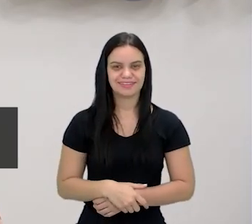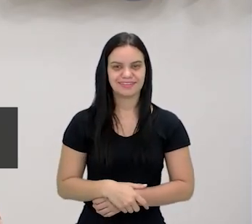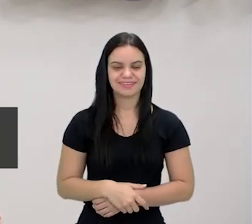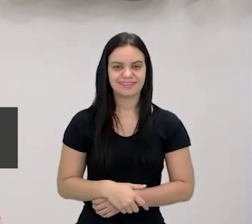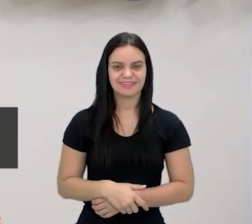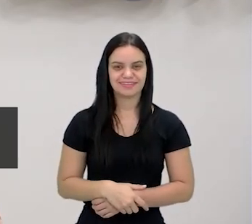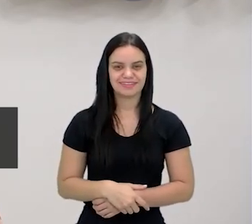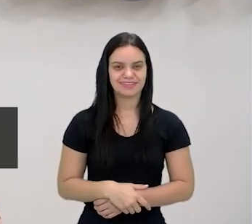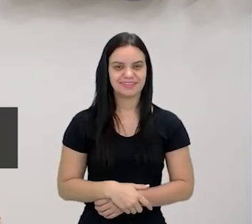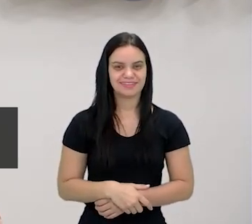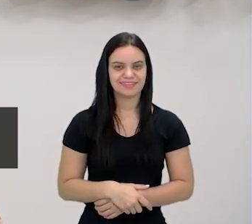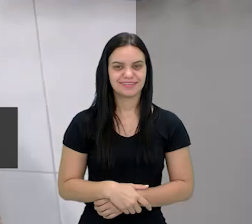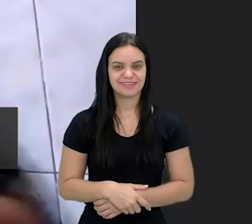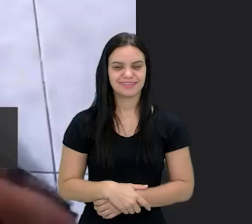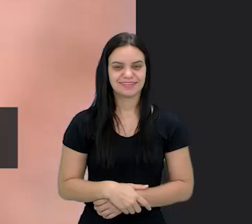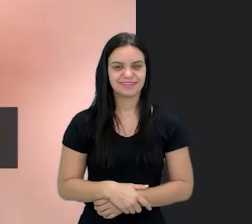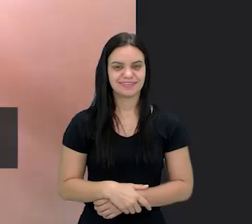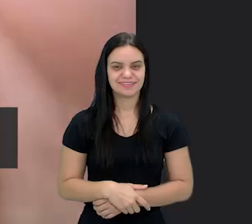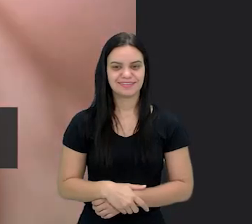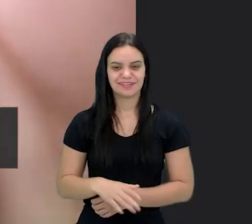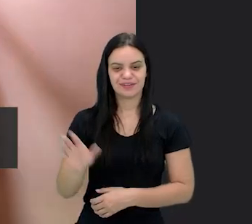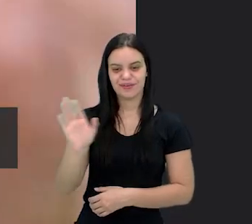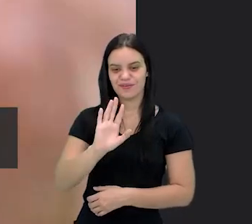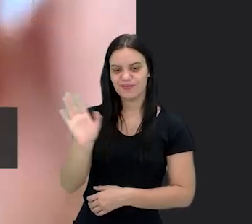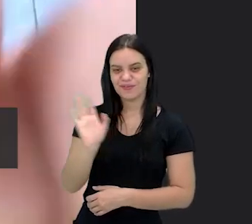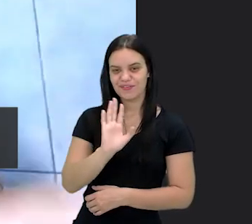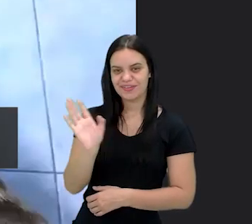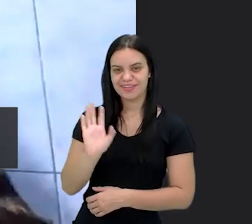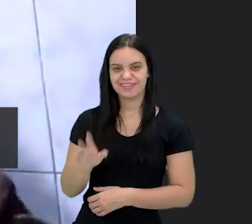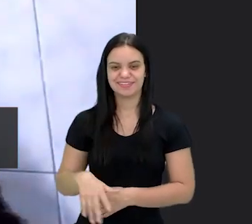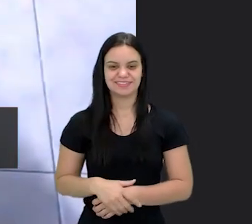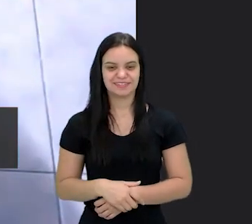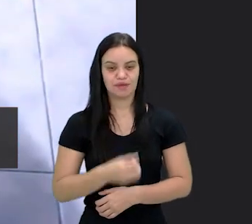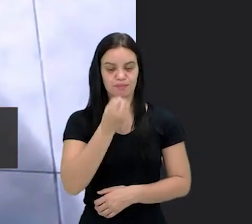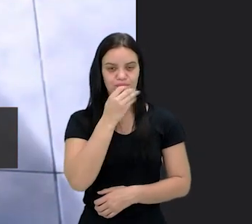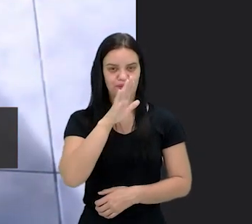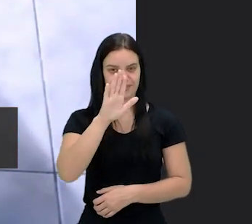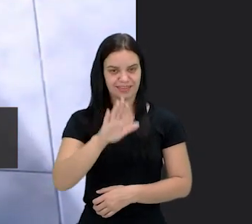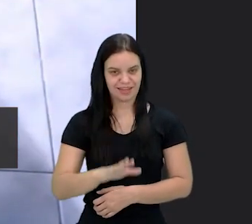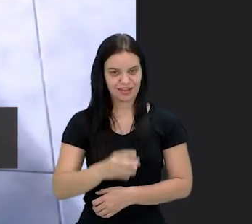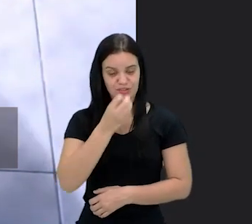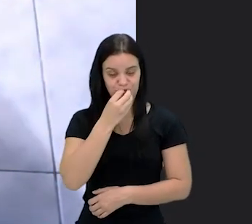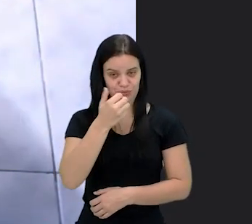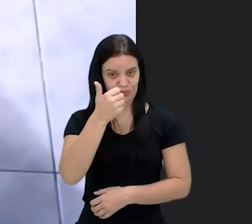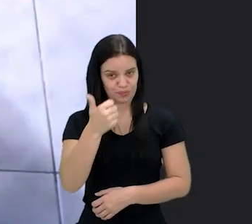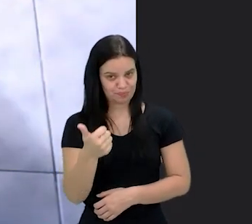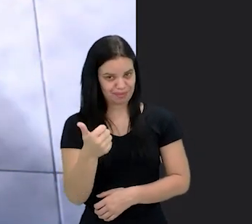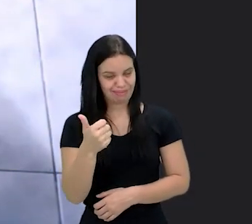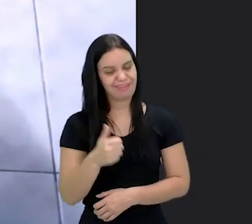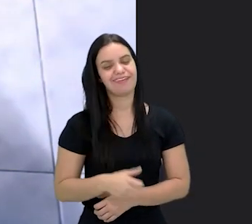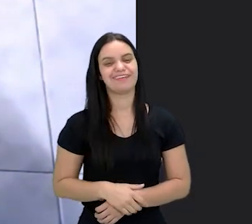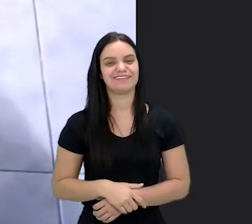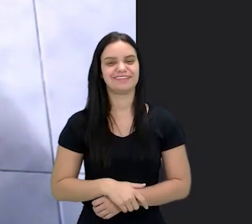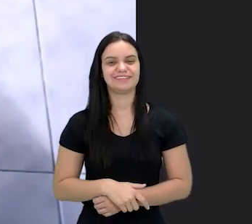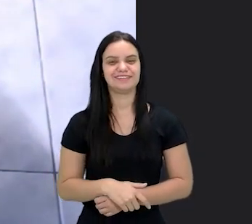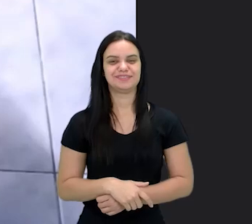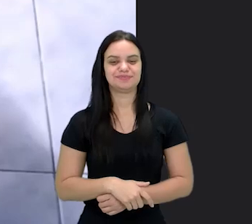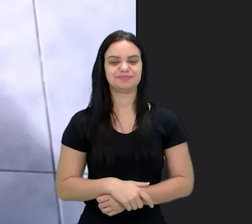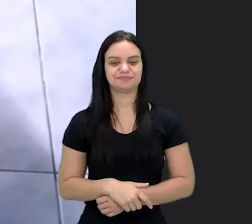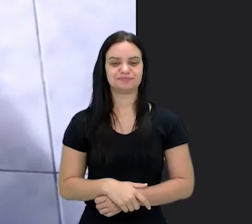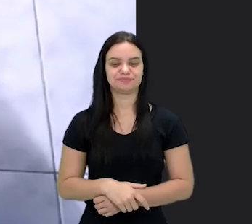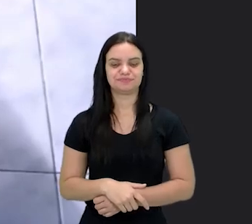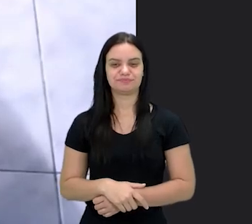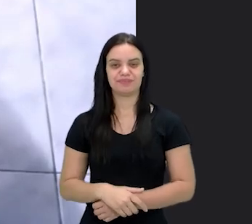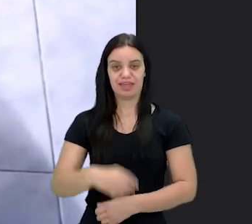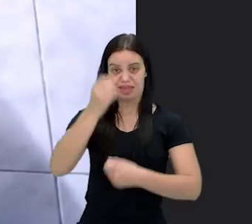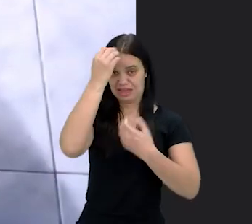Ana Paula, tudo bom? Peraí. Boa tarde, tudo bem, Ana Paula? Boa tarde, Karine.